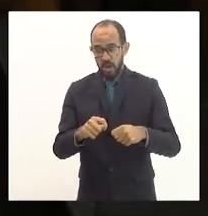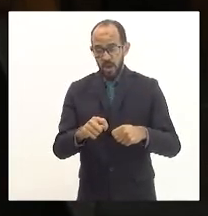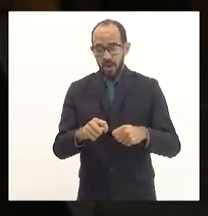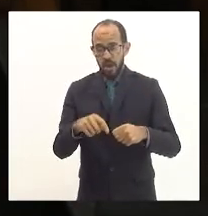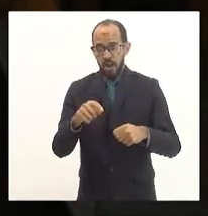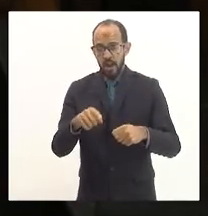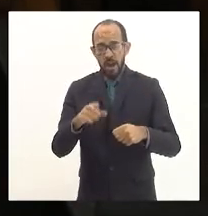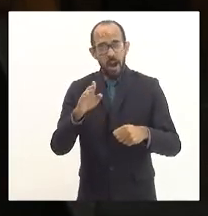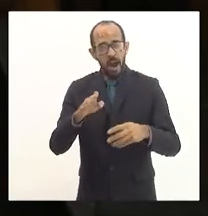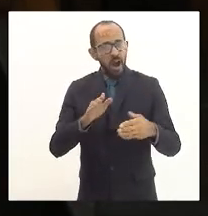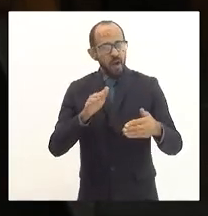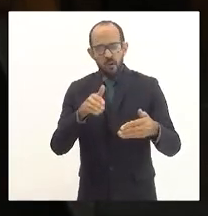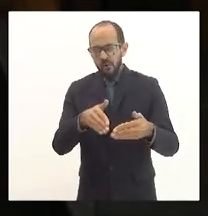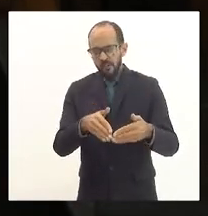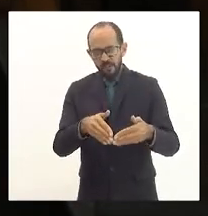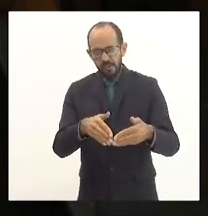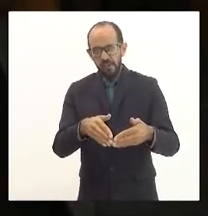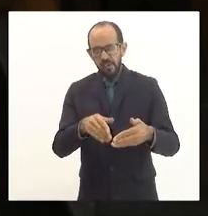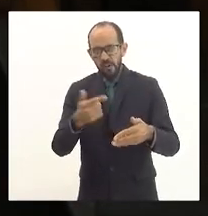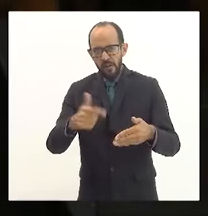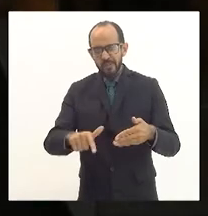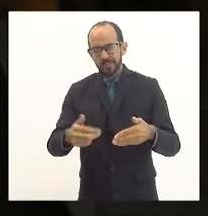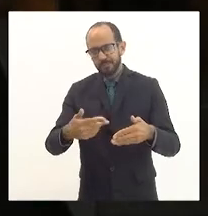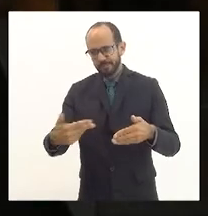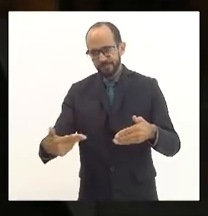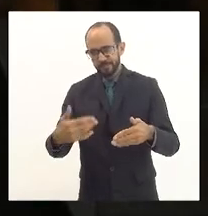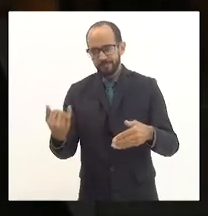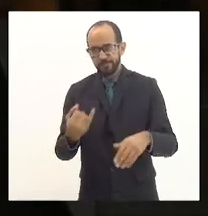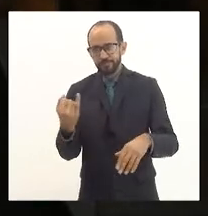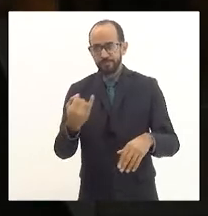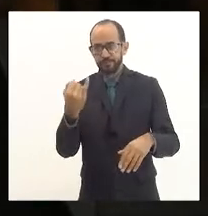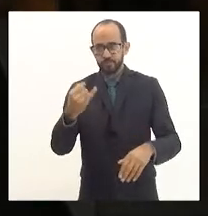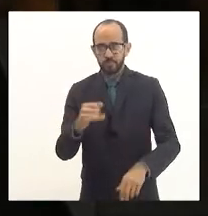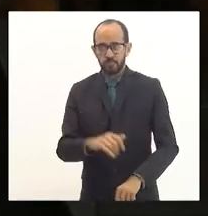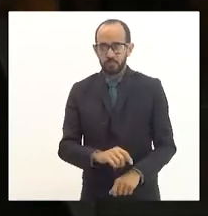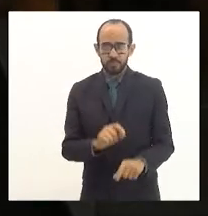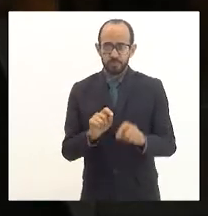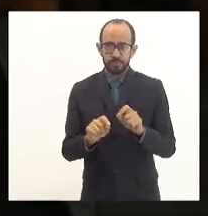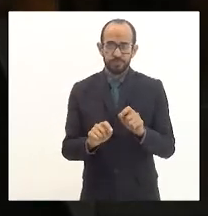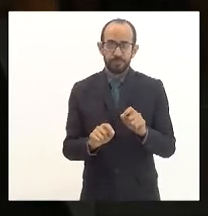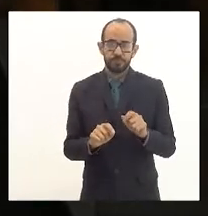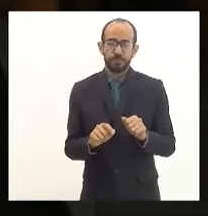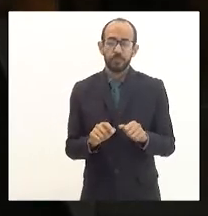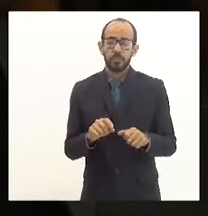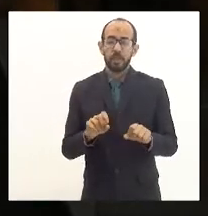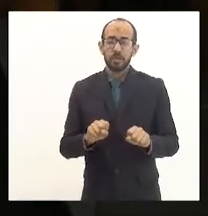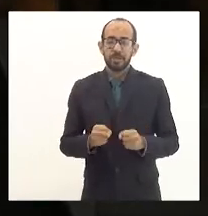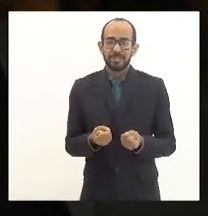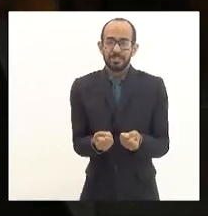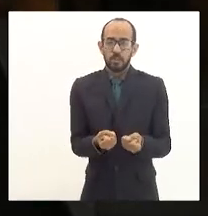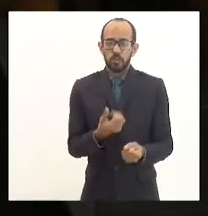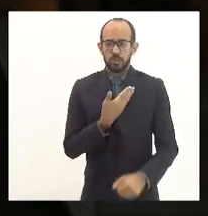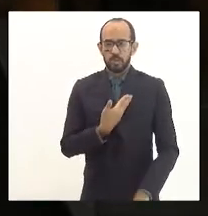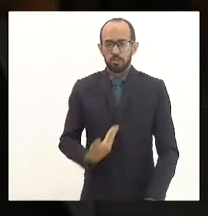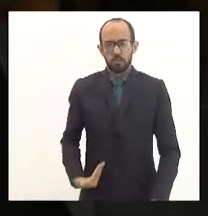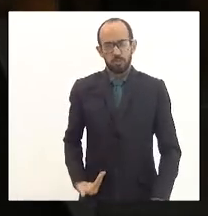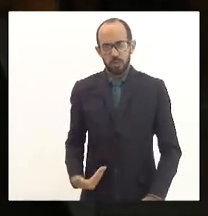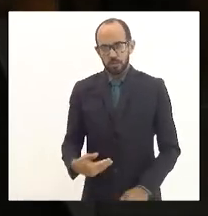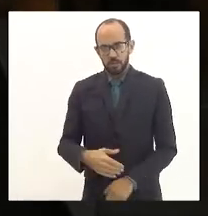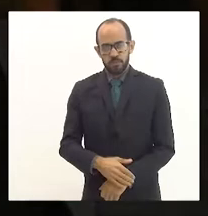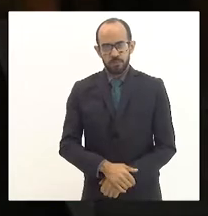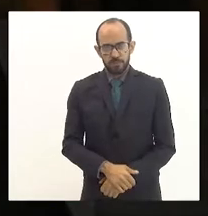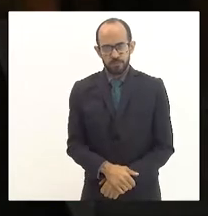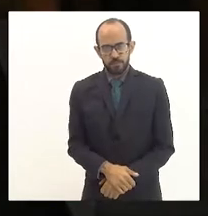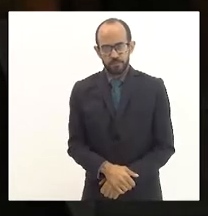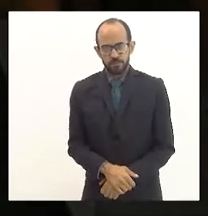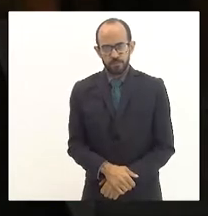o quanto tema que se torna relevante O que é a segurança pública Oi